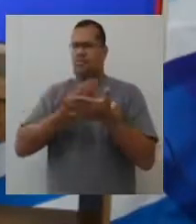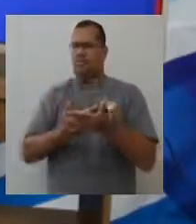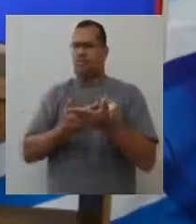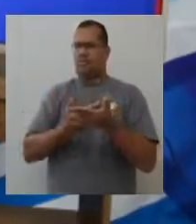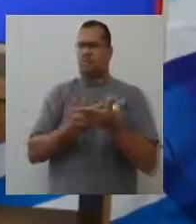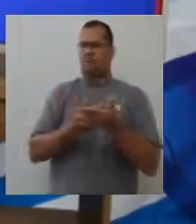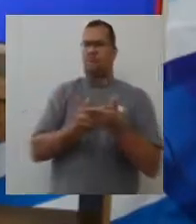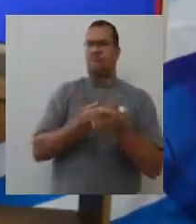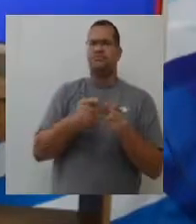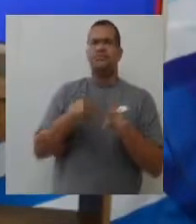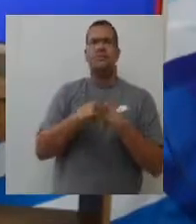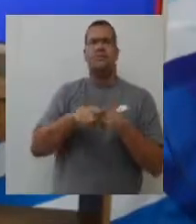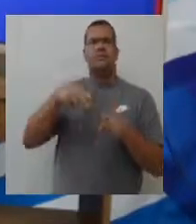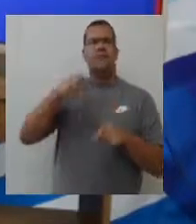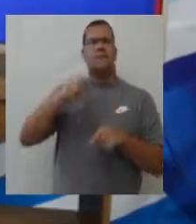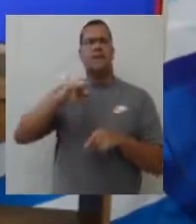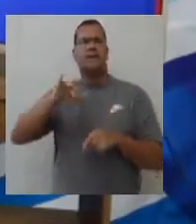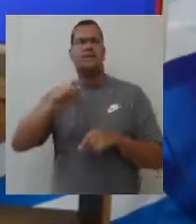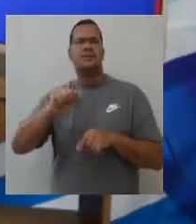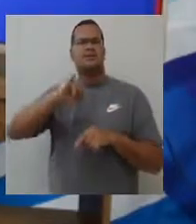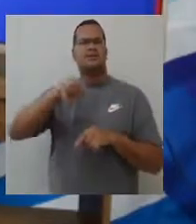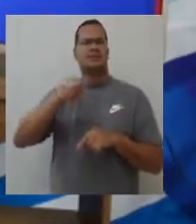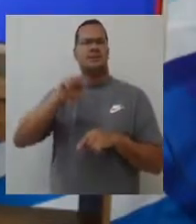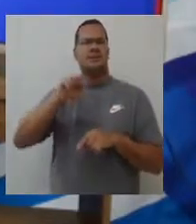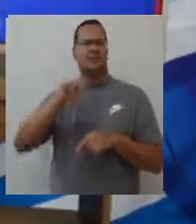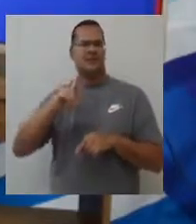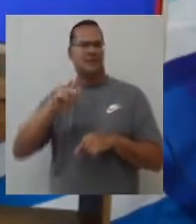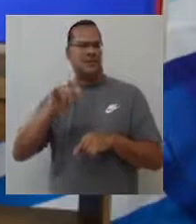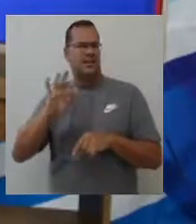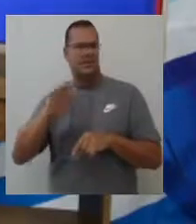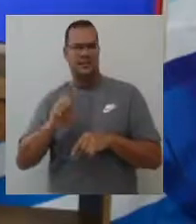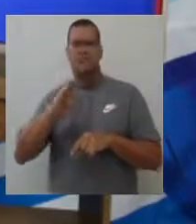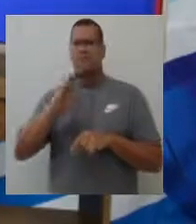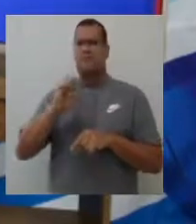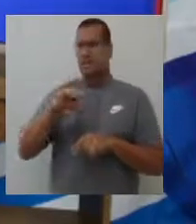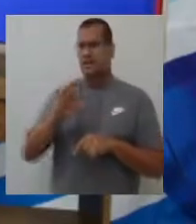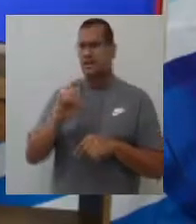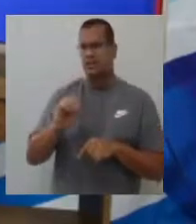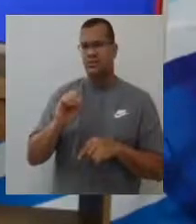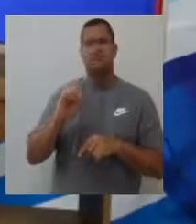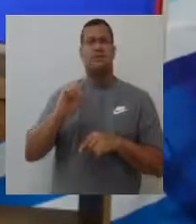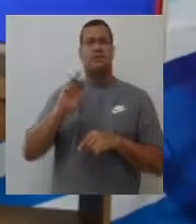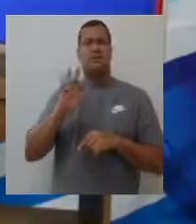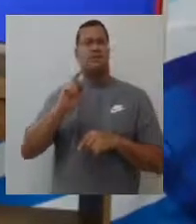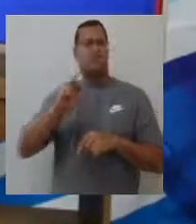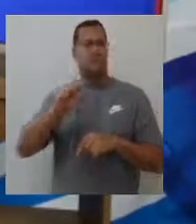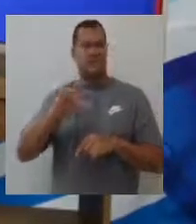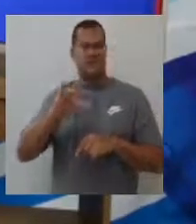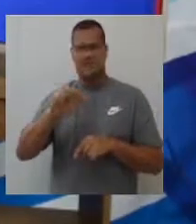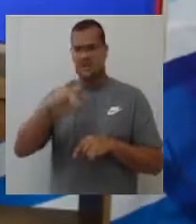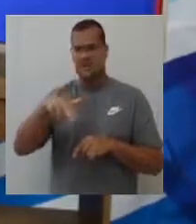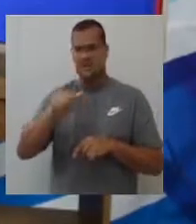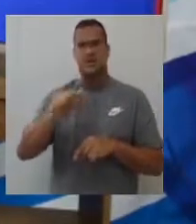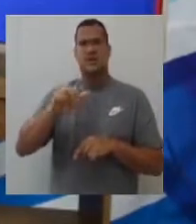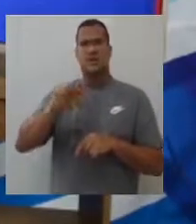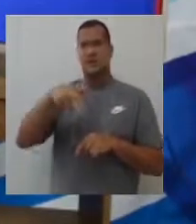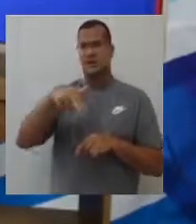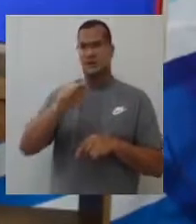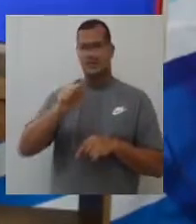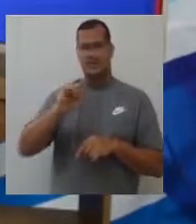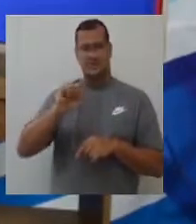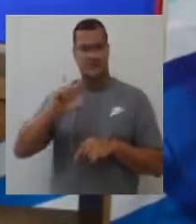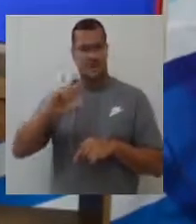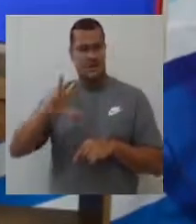projeto, Maria Medeiros, Jaidete, Bento, todos vocês, Franciana, Ana Selva, o